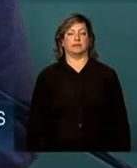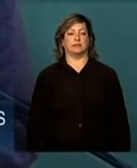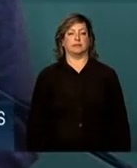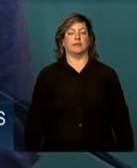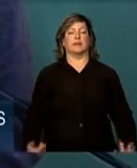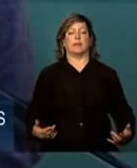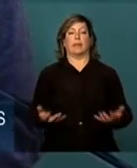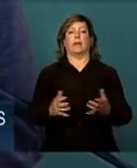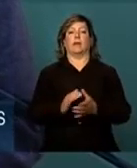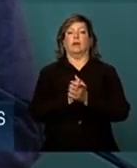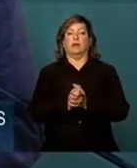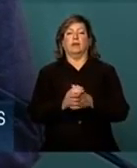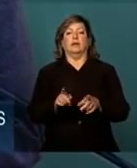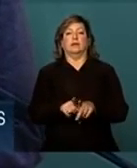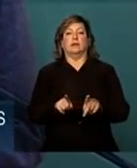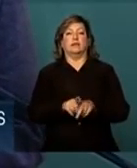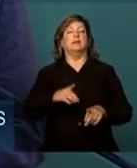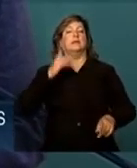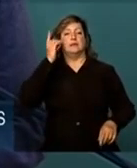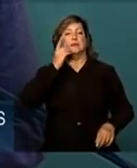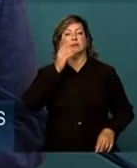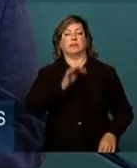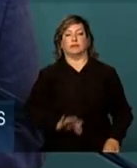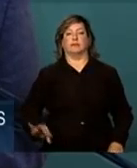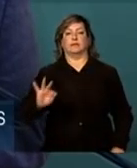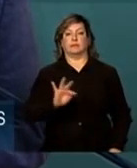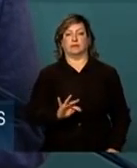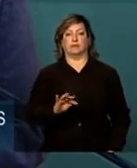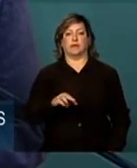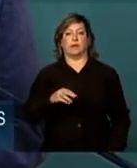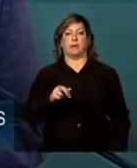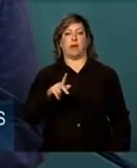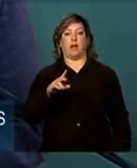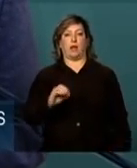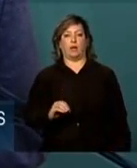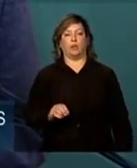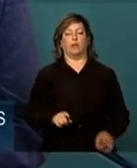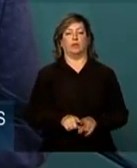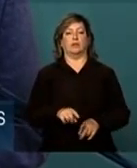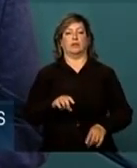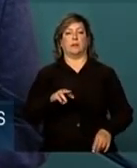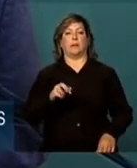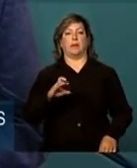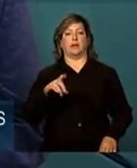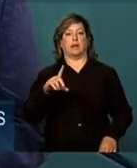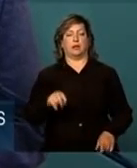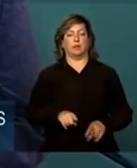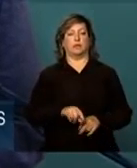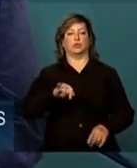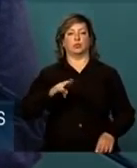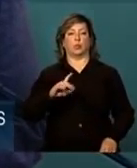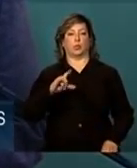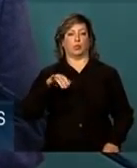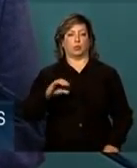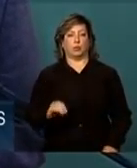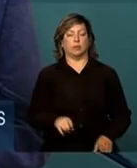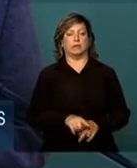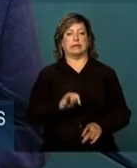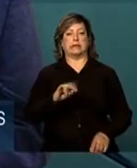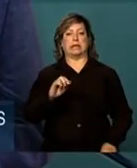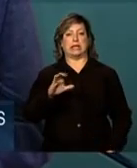Quero cumprimentar também os deputados federais Marlos Sampaio, Marcelo Castro, Júlio César,